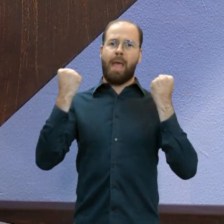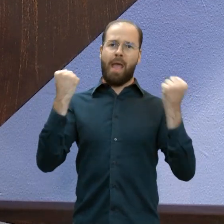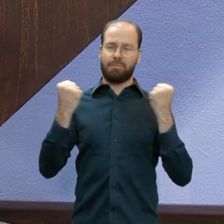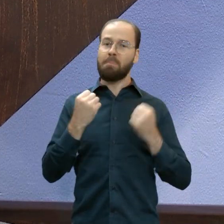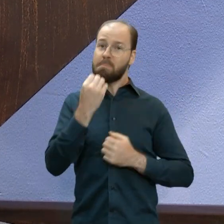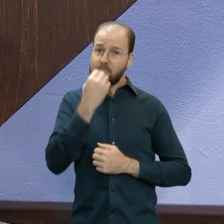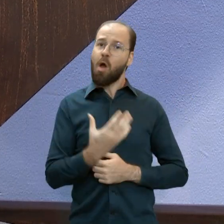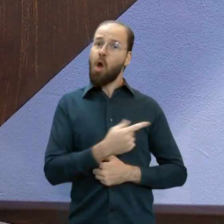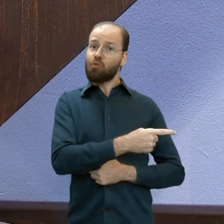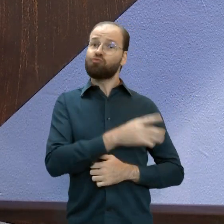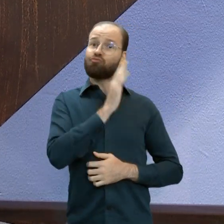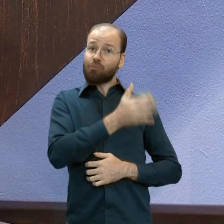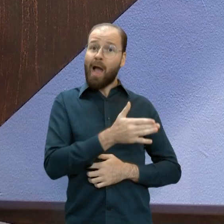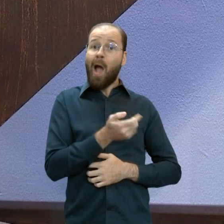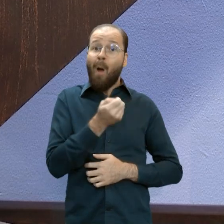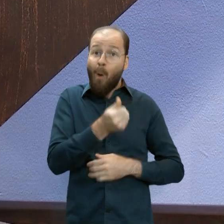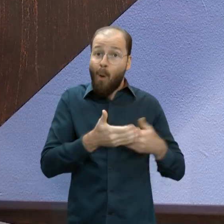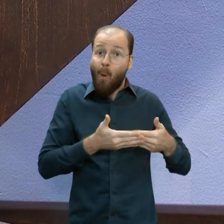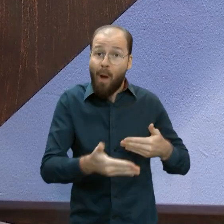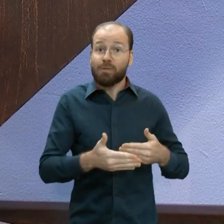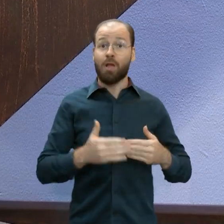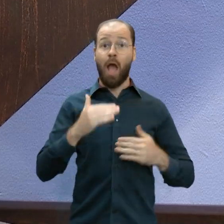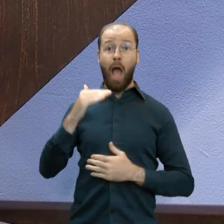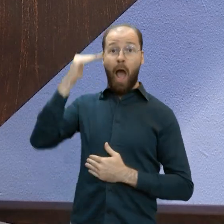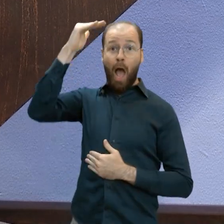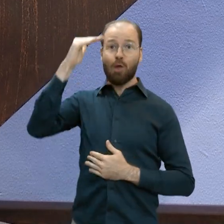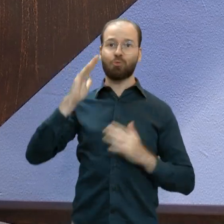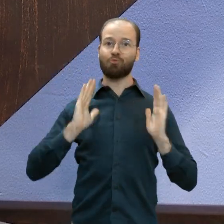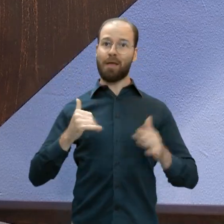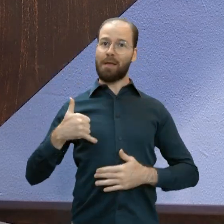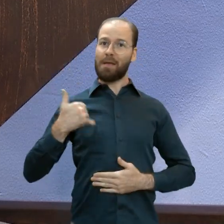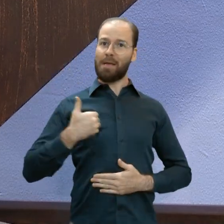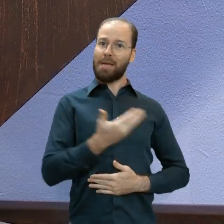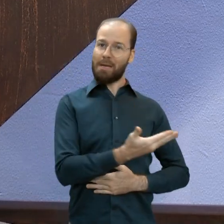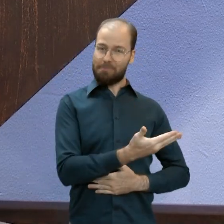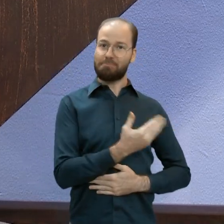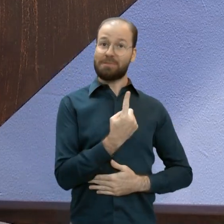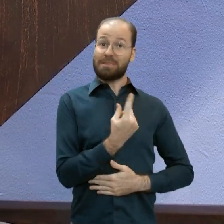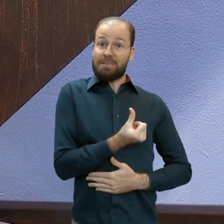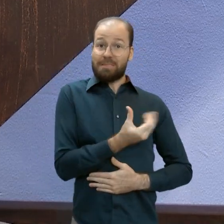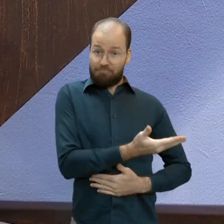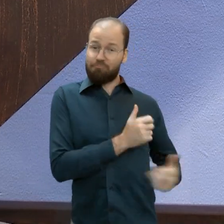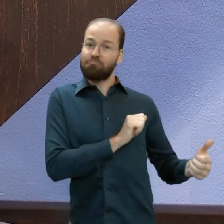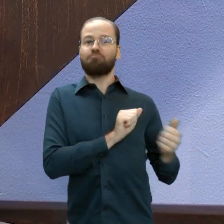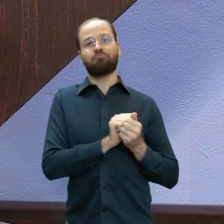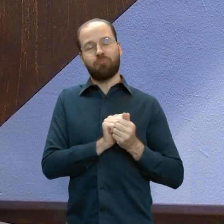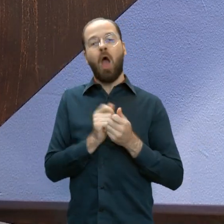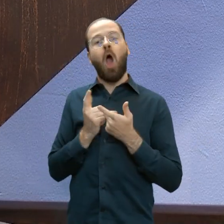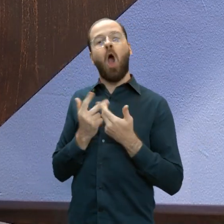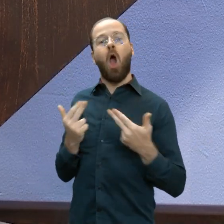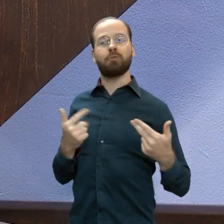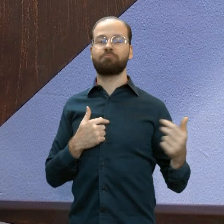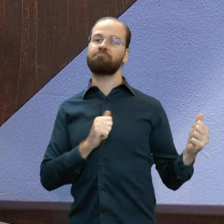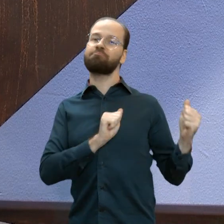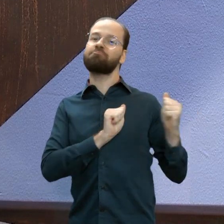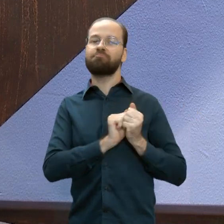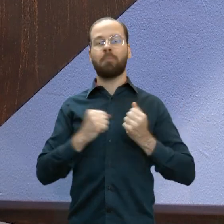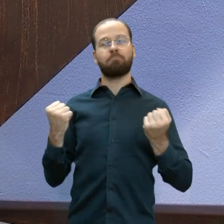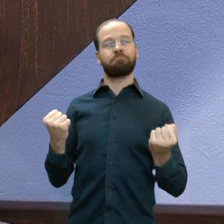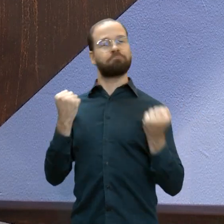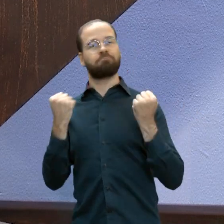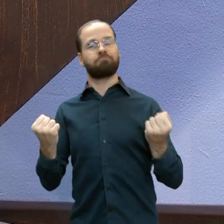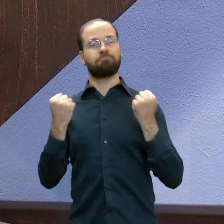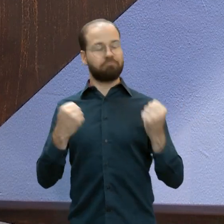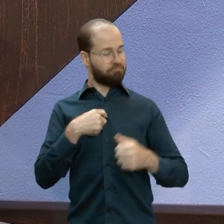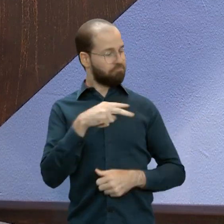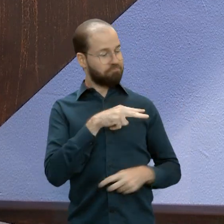ter. Então são coisas que, teoricamente, eu faço com eles, e aí me traz essa conexão, me traz